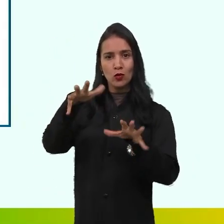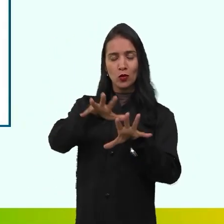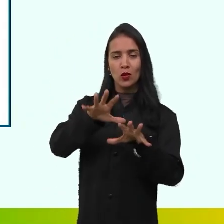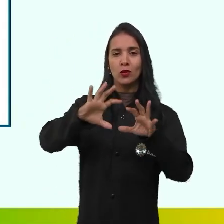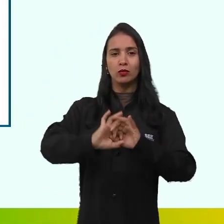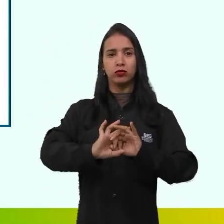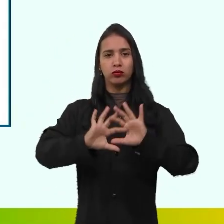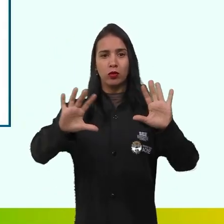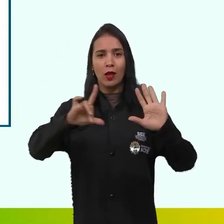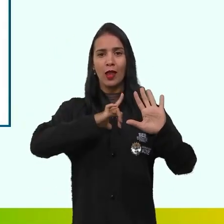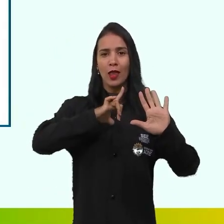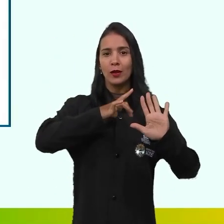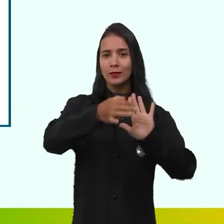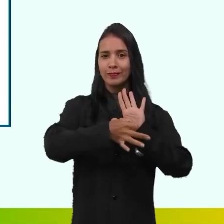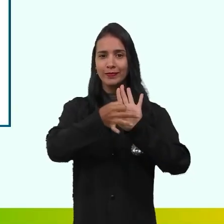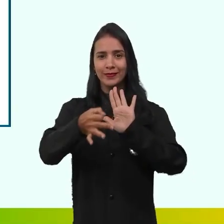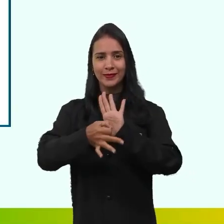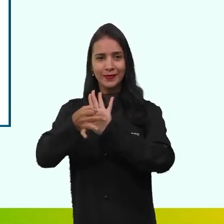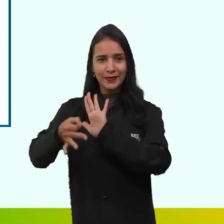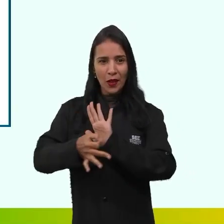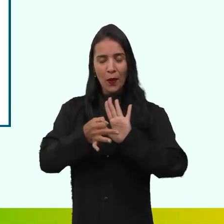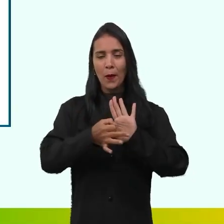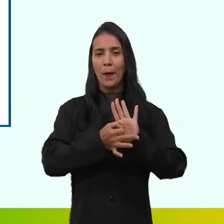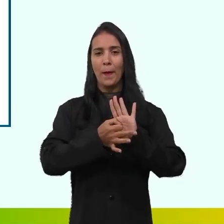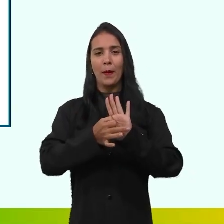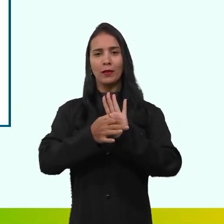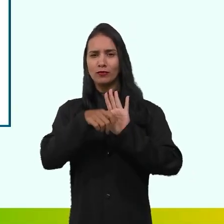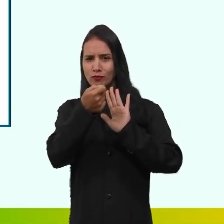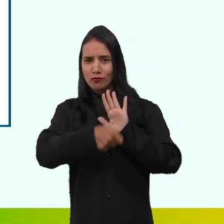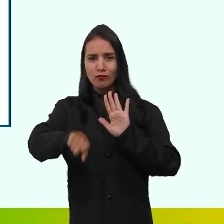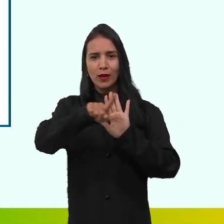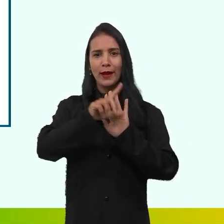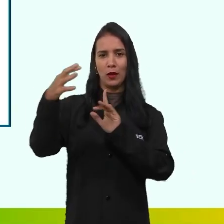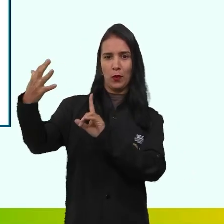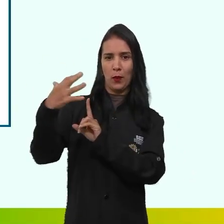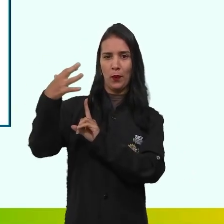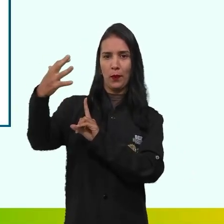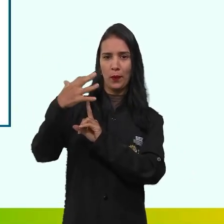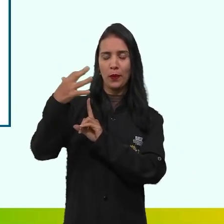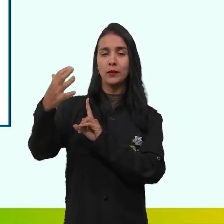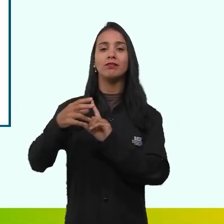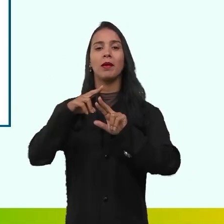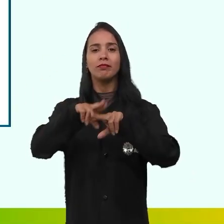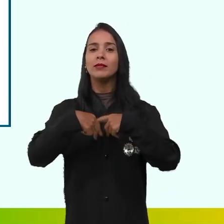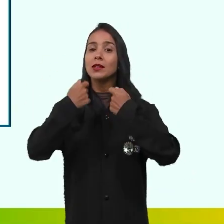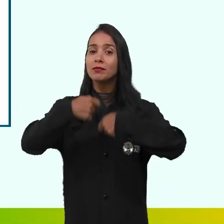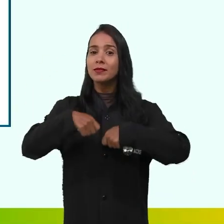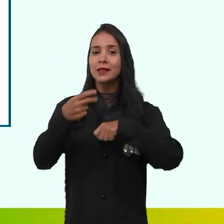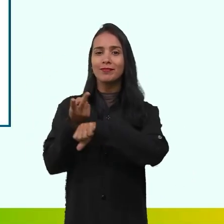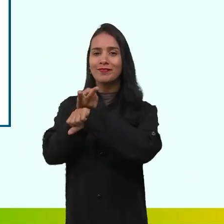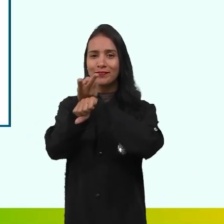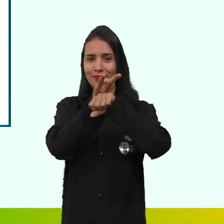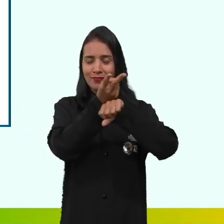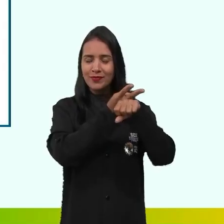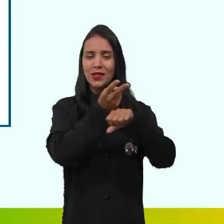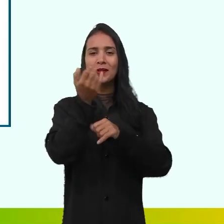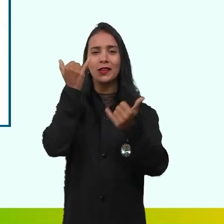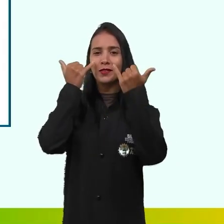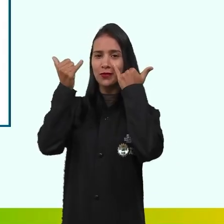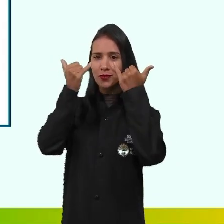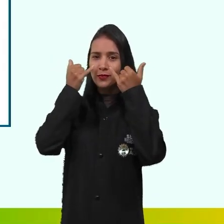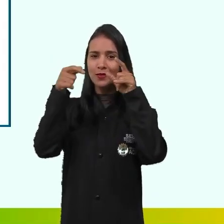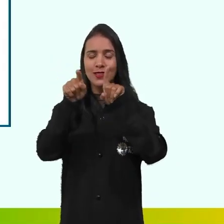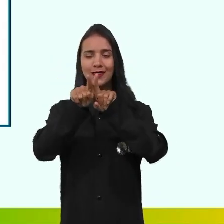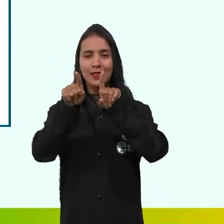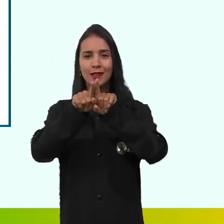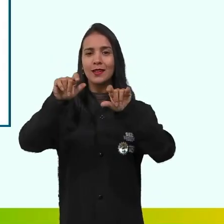ter opiniões sem interferência e de buscar, receber e divulgar